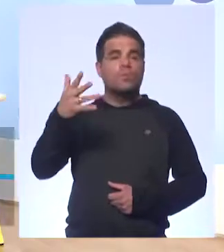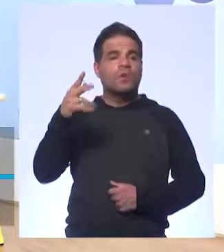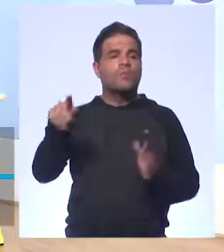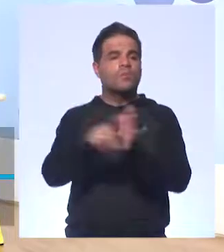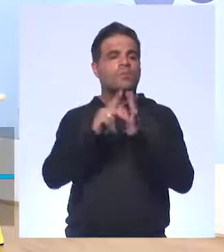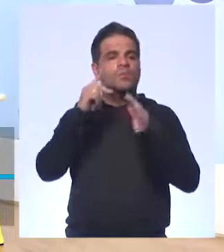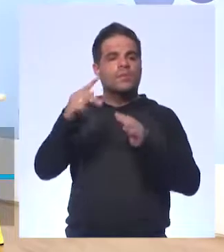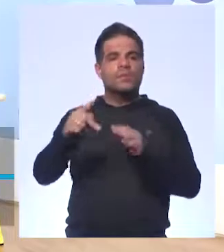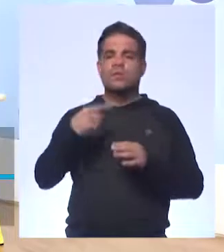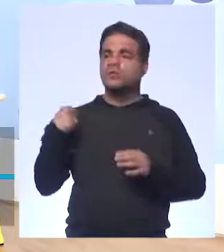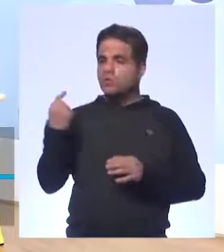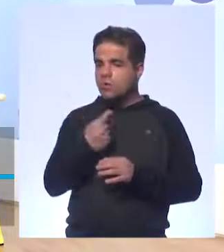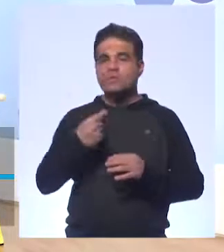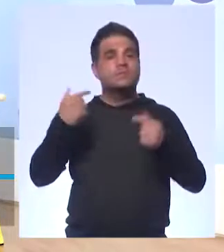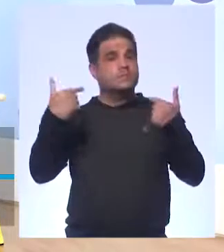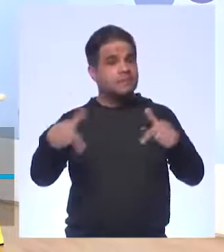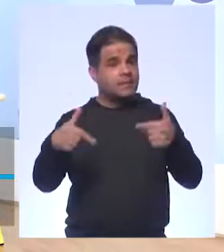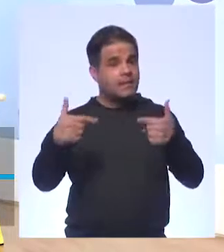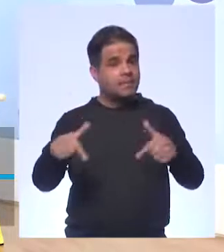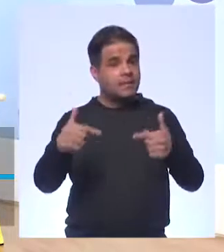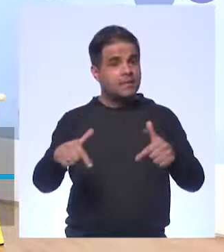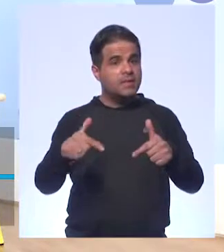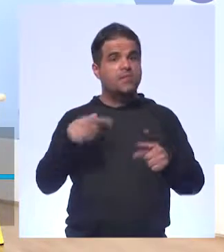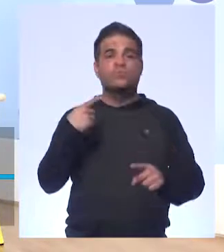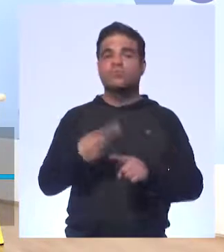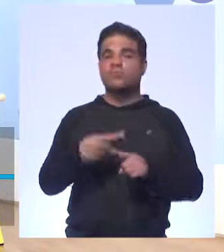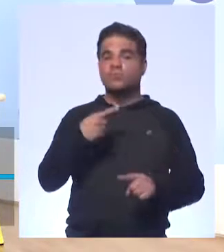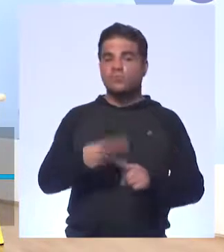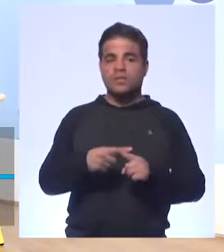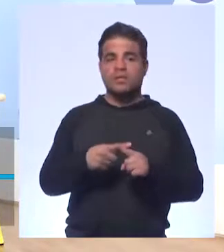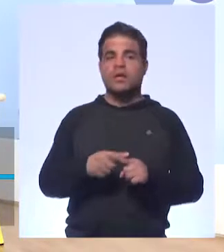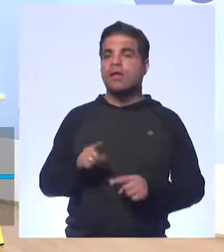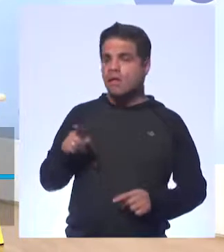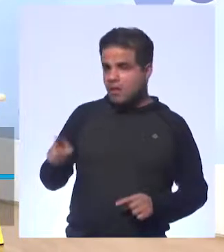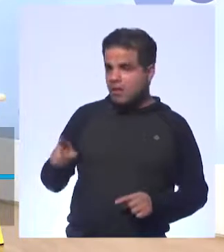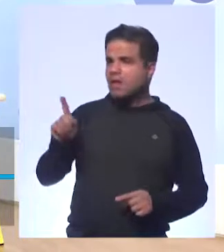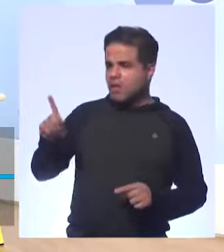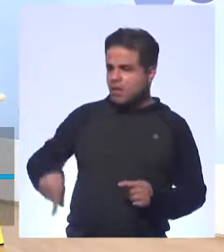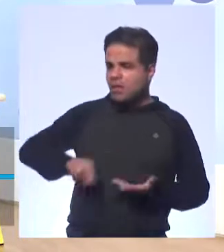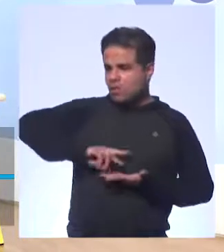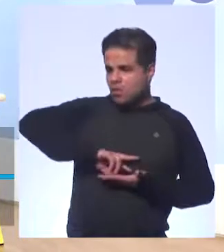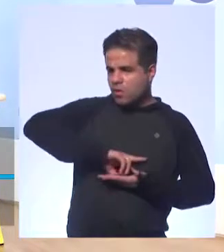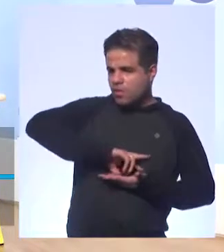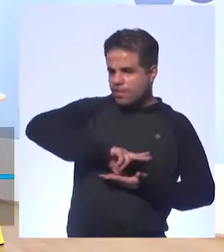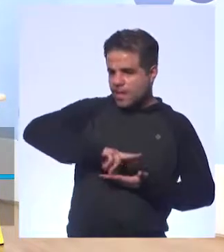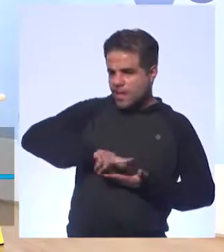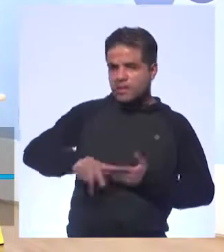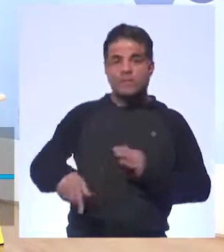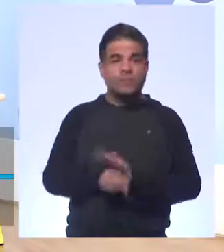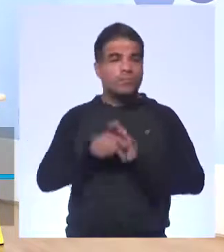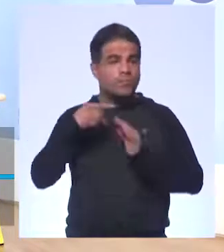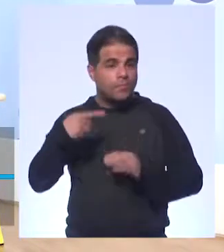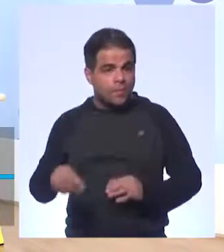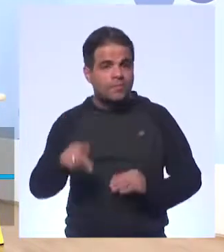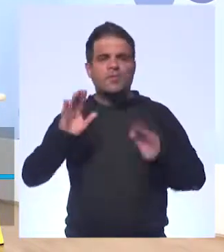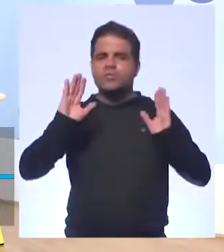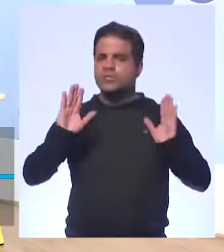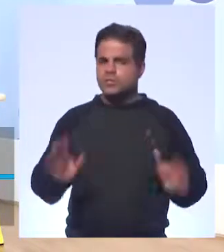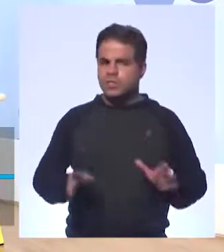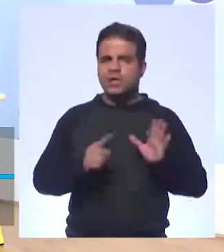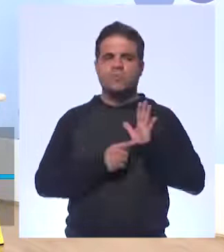propriedade a gente está trabalhando aqui. Por quê? Ela é uma característica da matéria e a gente já mostrou